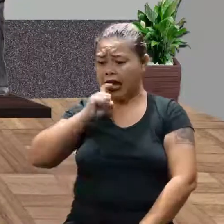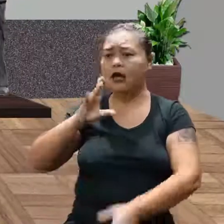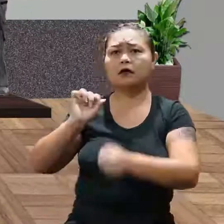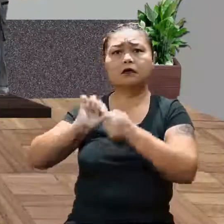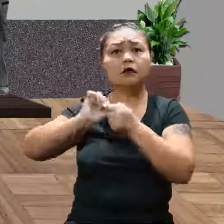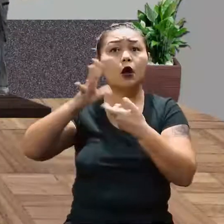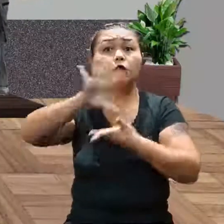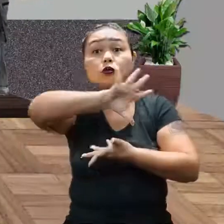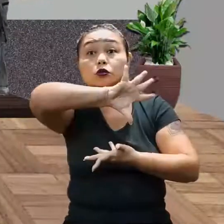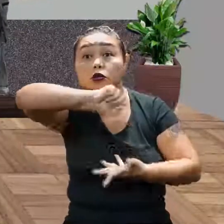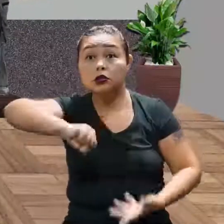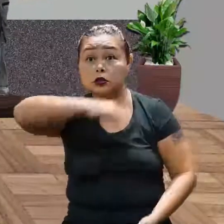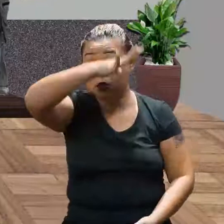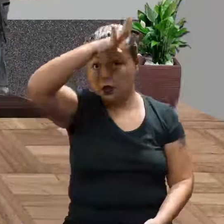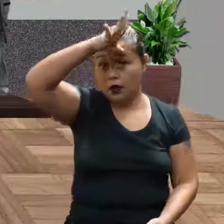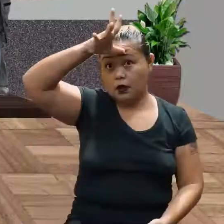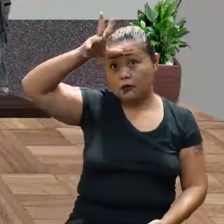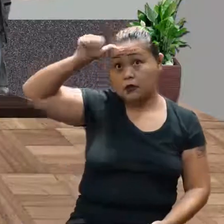daqui da Amazônia